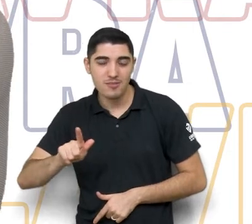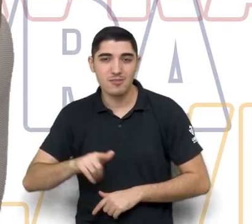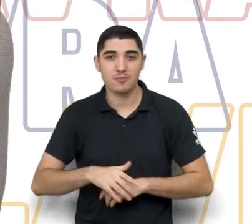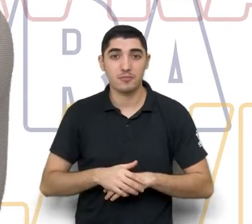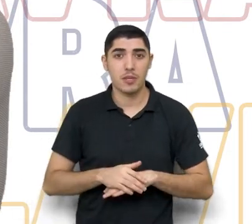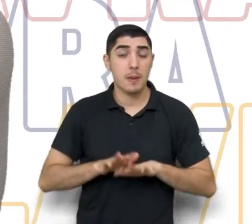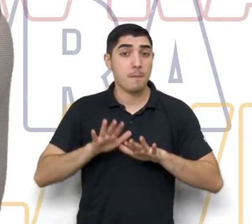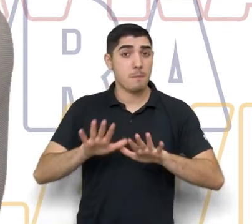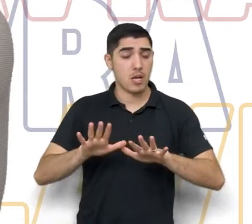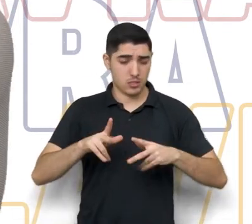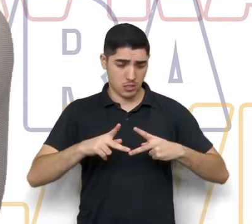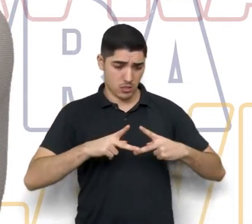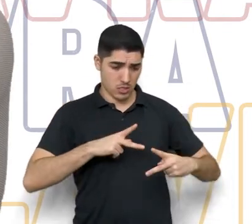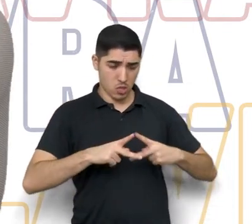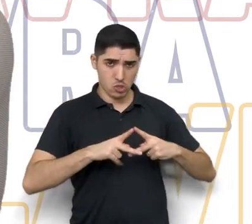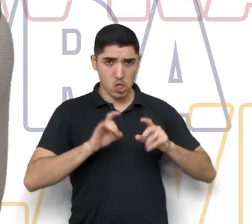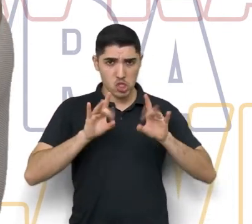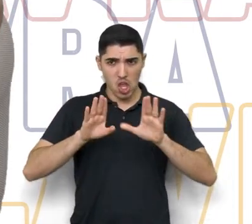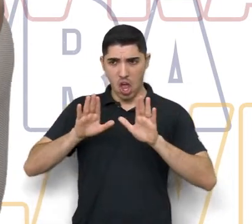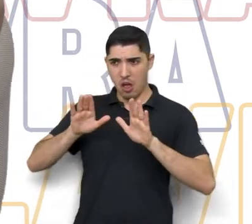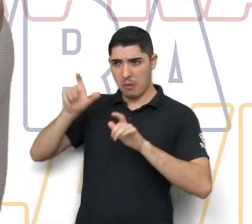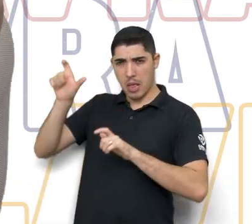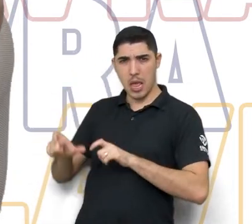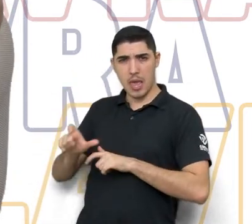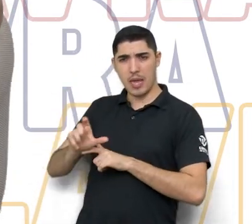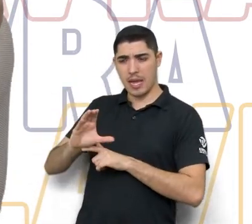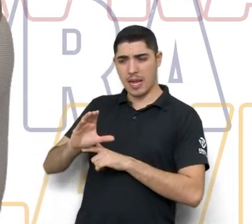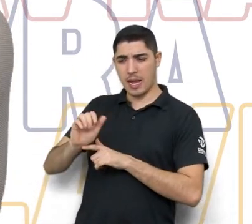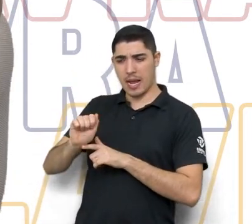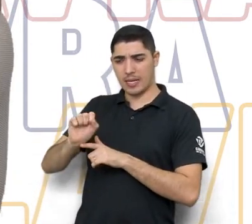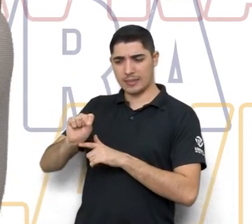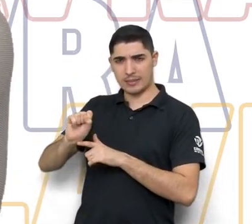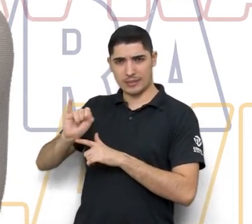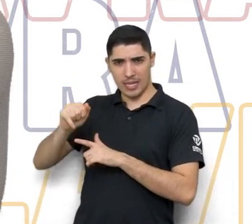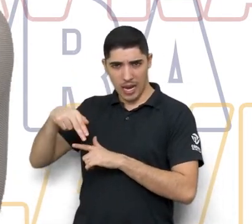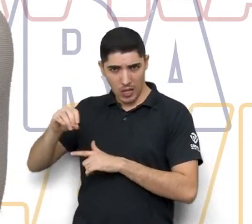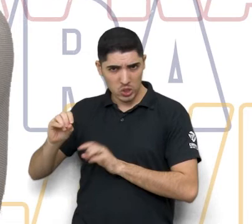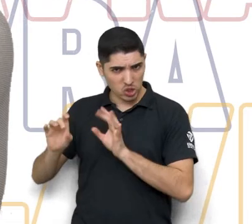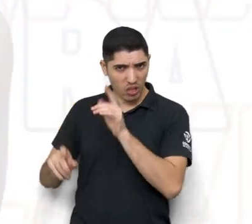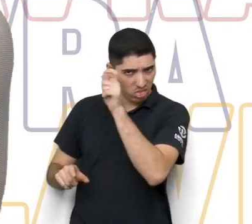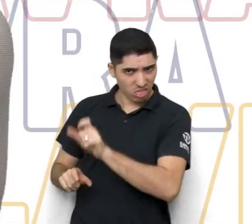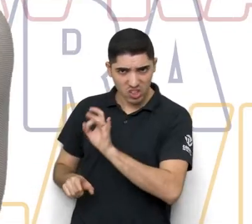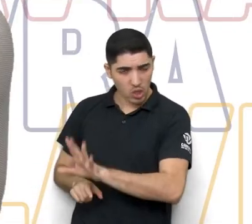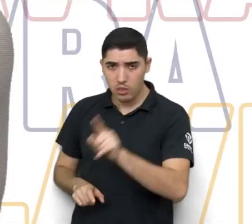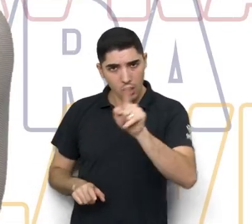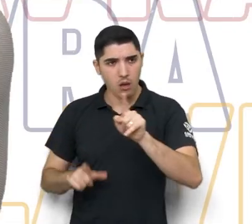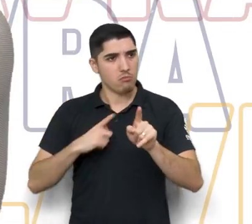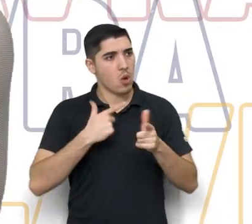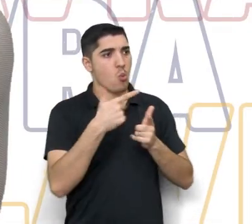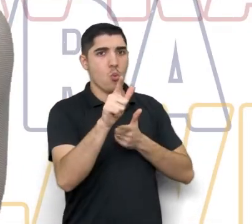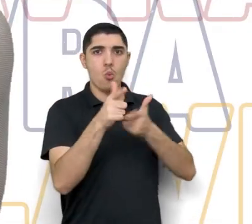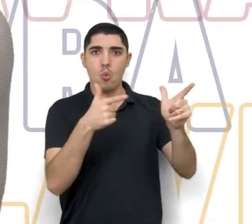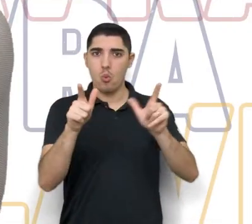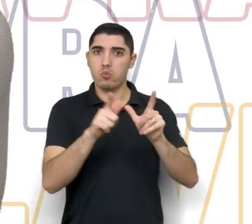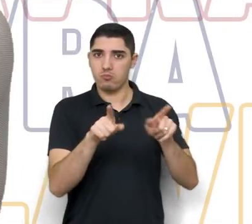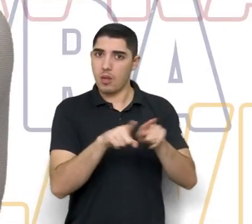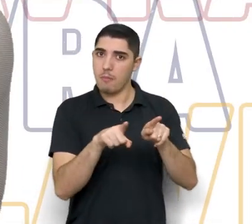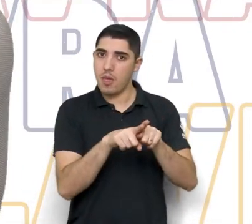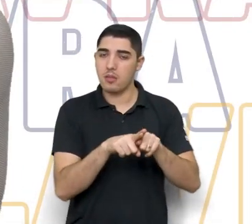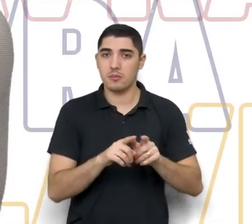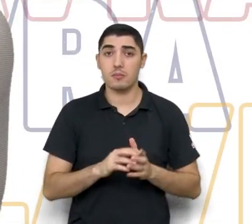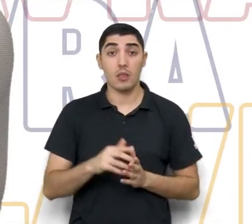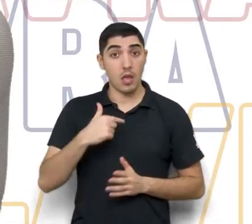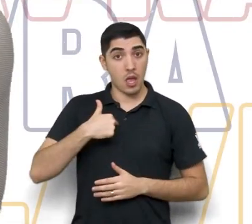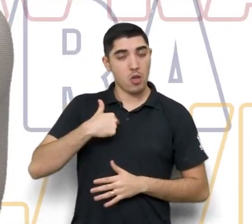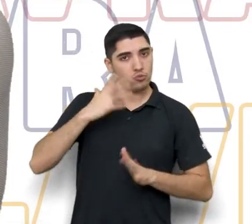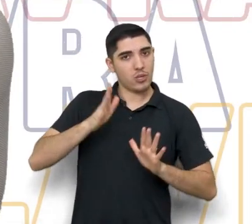Mas São José não se limita apenas ao Cassiano Ricardo, né? Até porque tem muita gente que eu fiz uma homenagem,